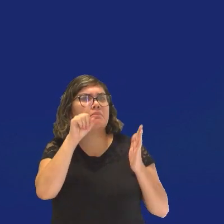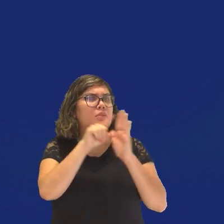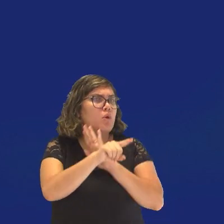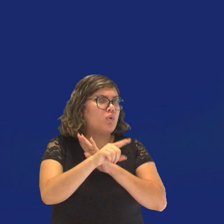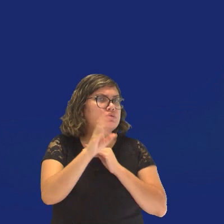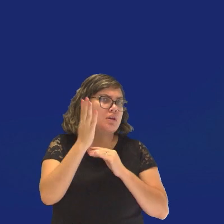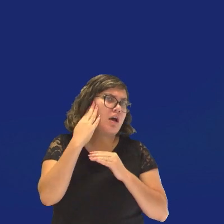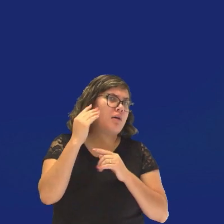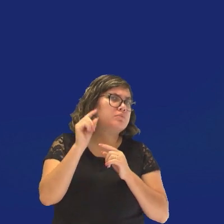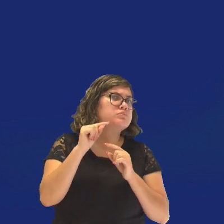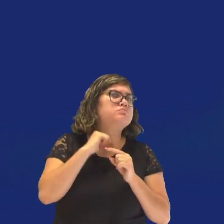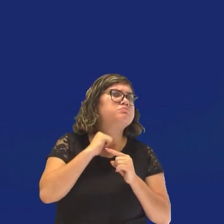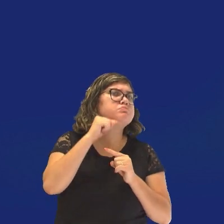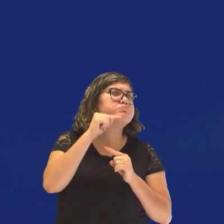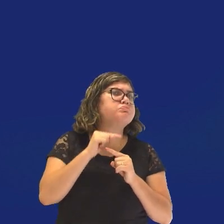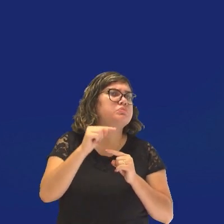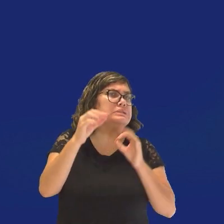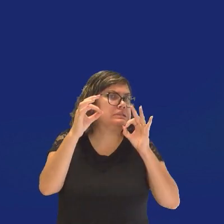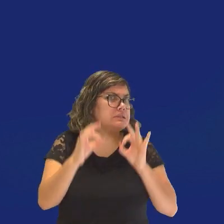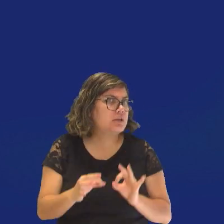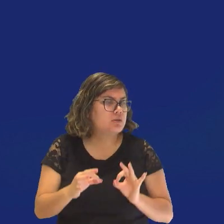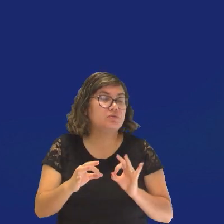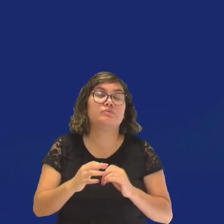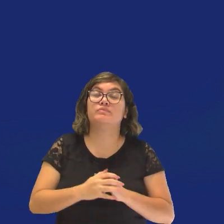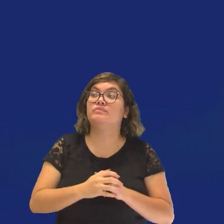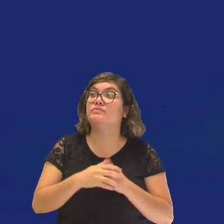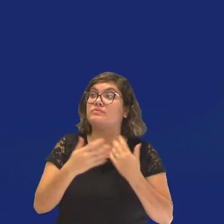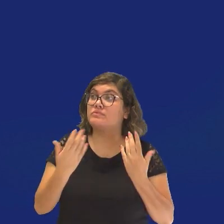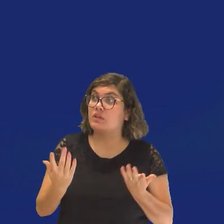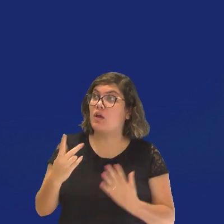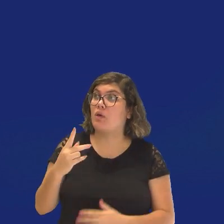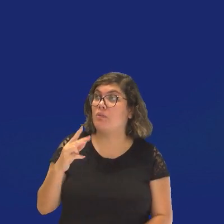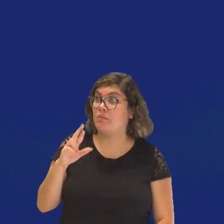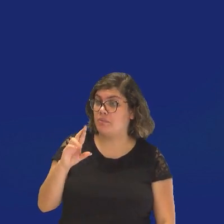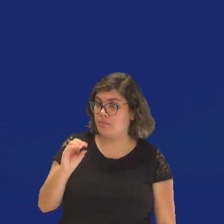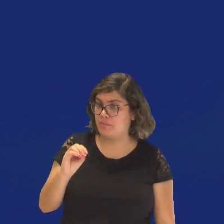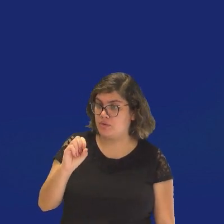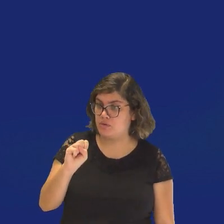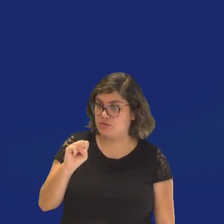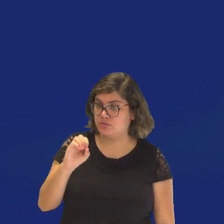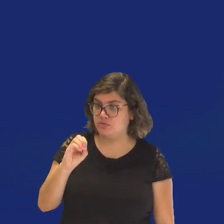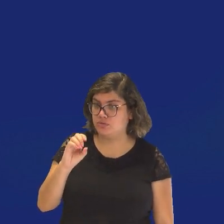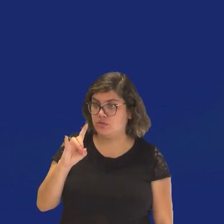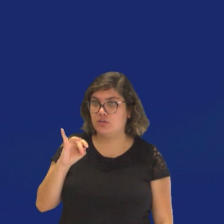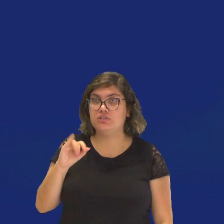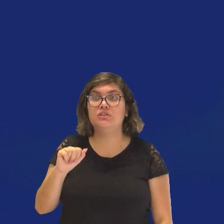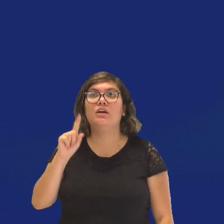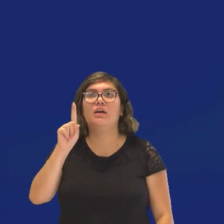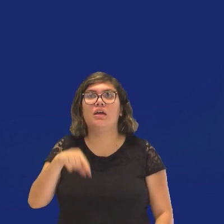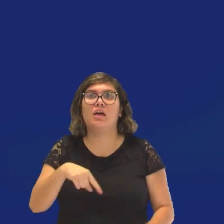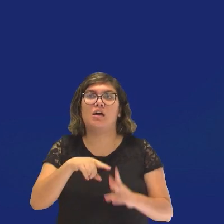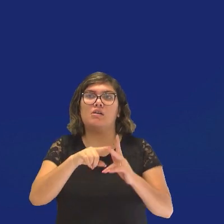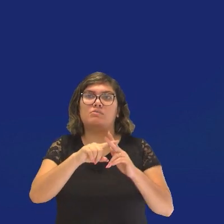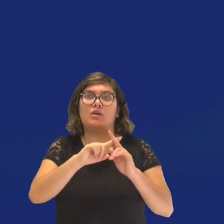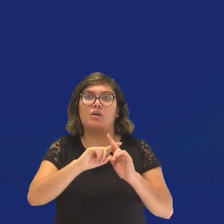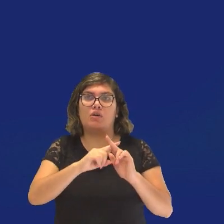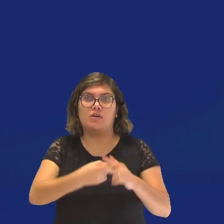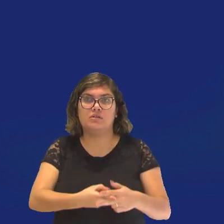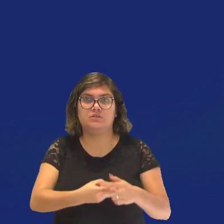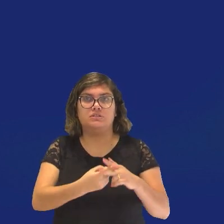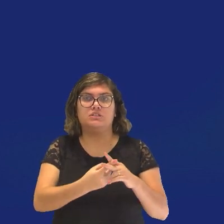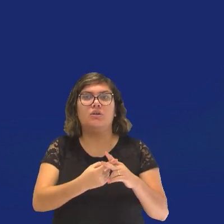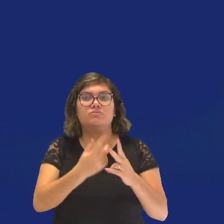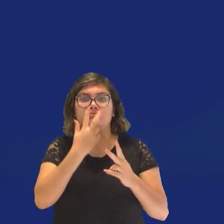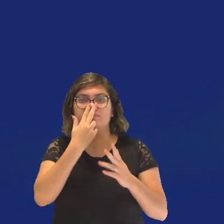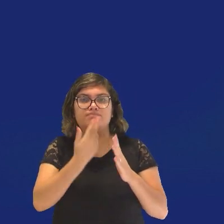expressão exclamativa. Então, a prosódia já é uma correção mais subjetiva, não há um indicador objetivo